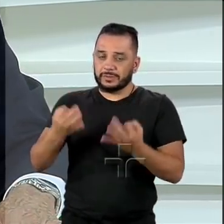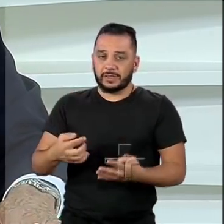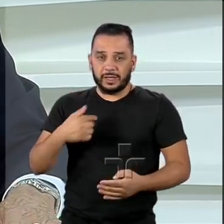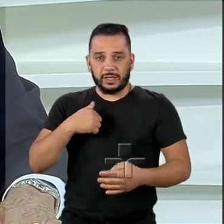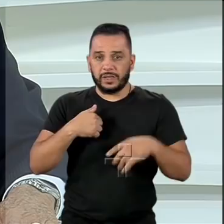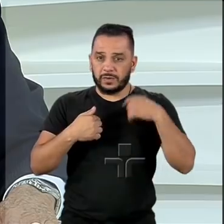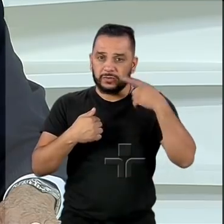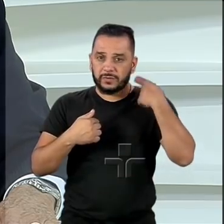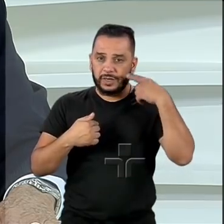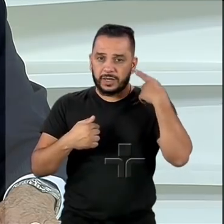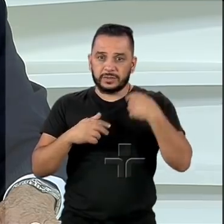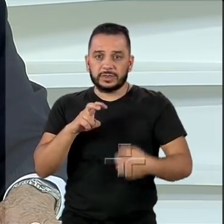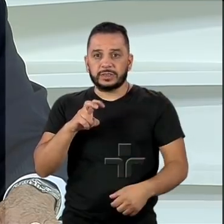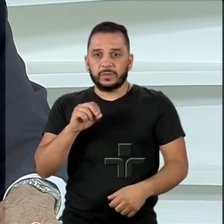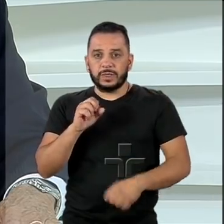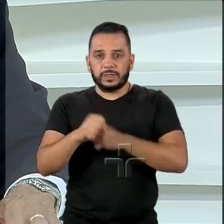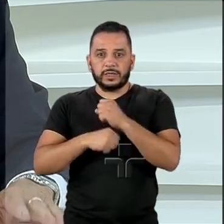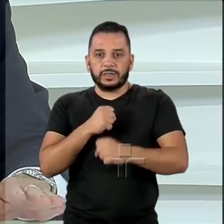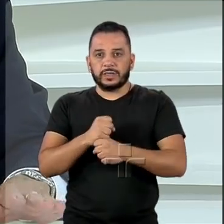de 50 anos.